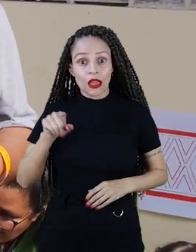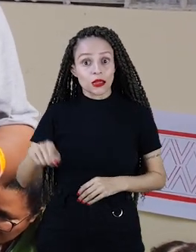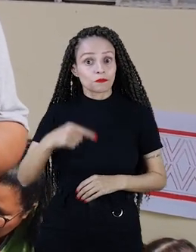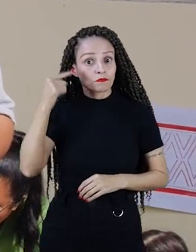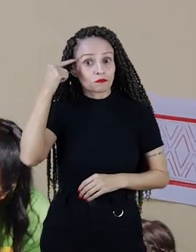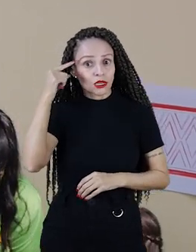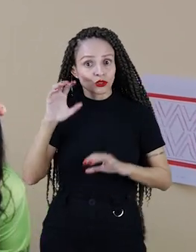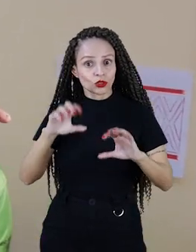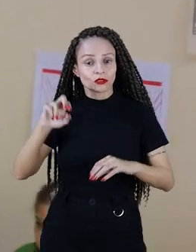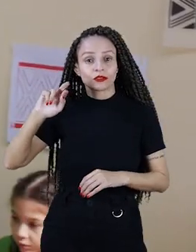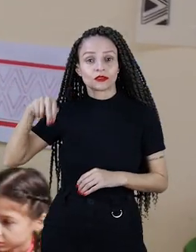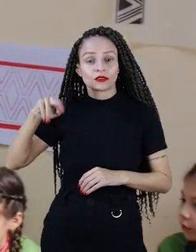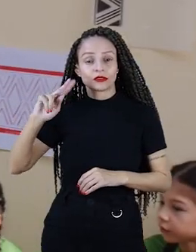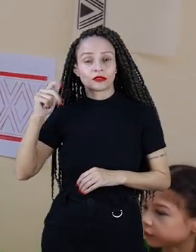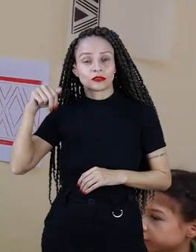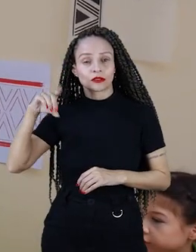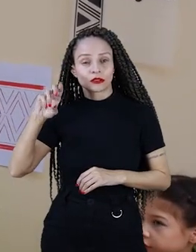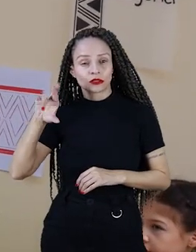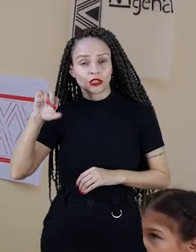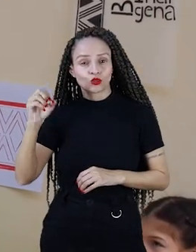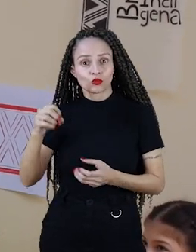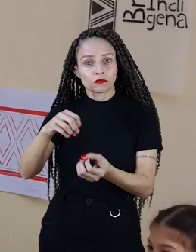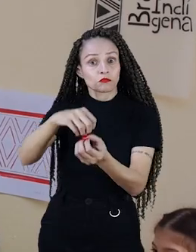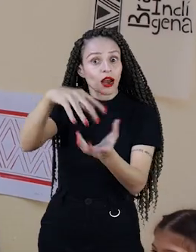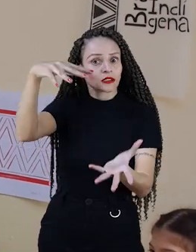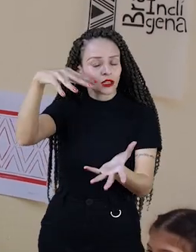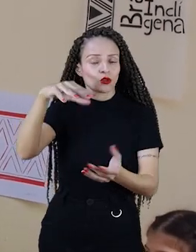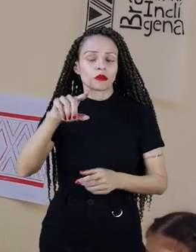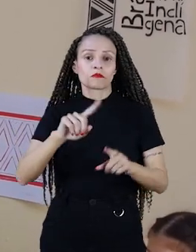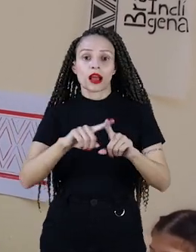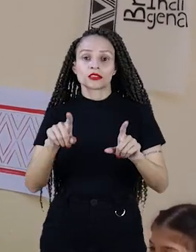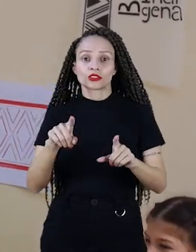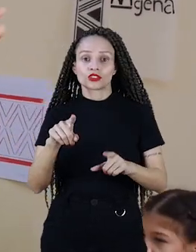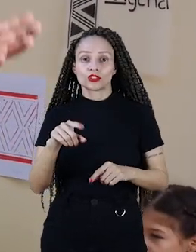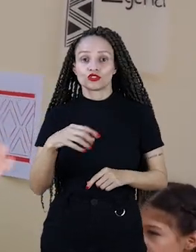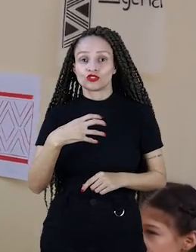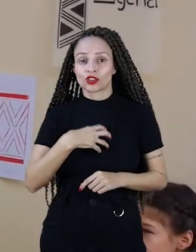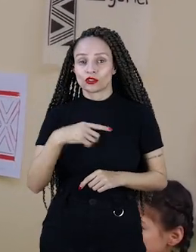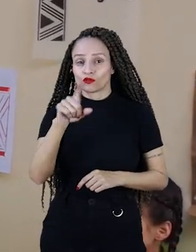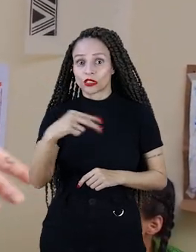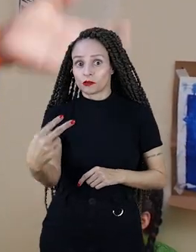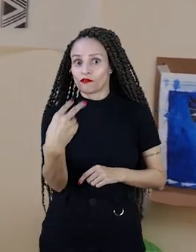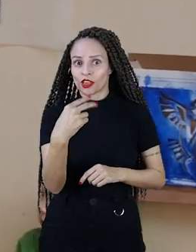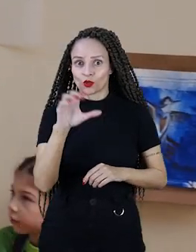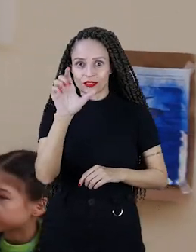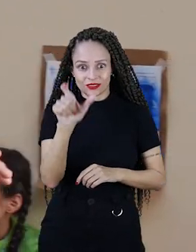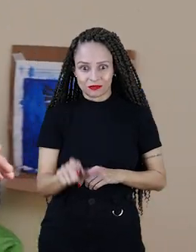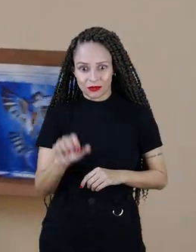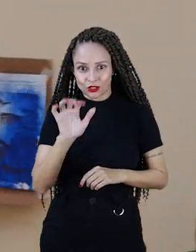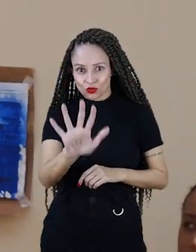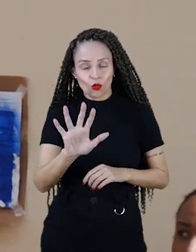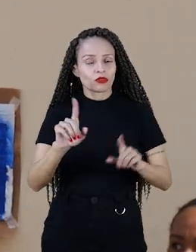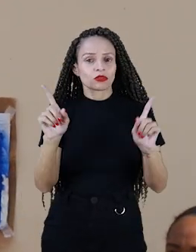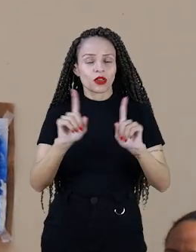isso, Yanderu apareceu para ele. Mas não apareceu de uma forma como vocês estão me vendo aqui, né? Uma pessoa.